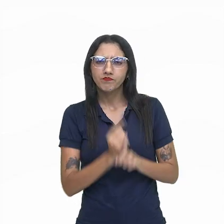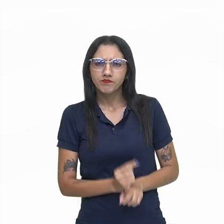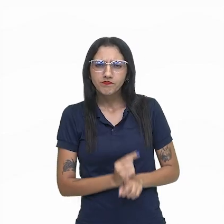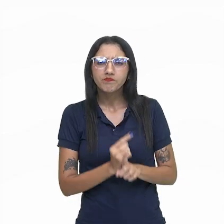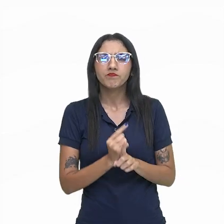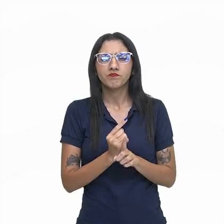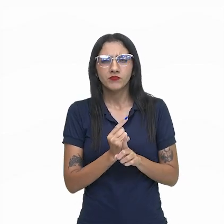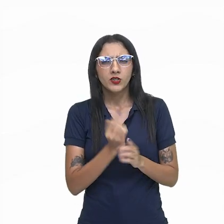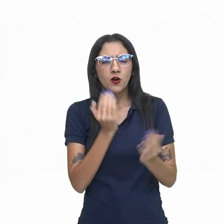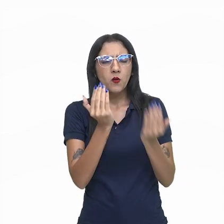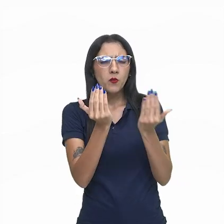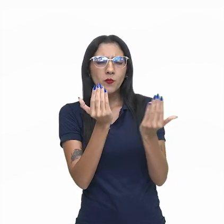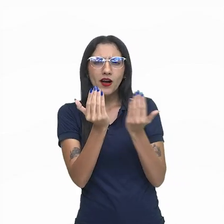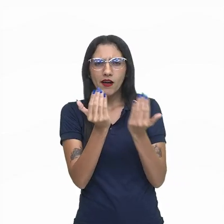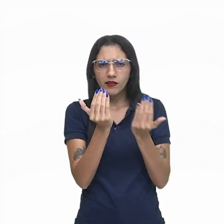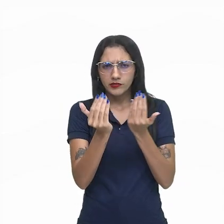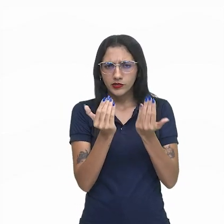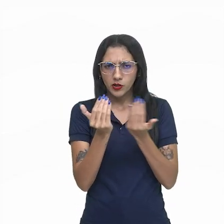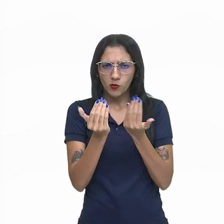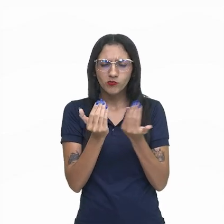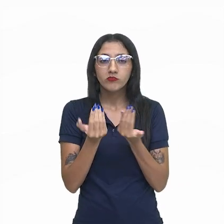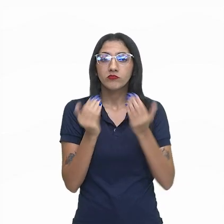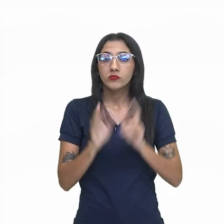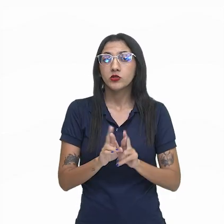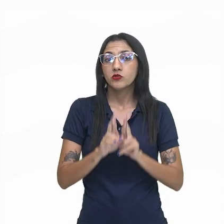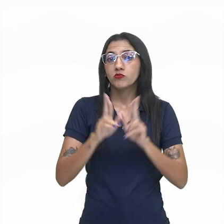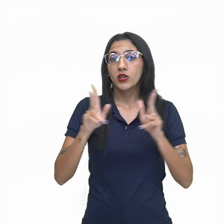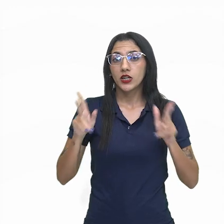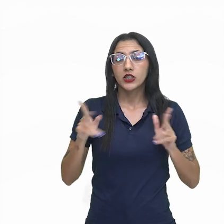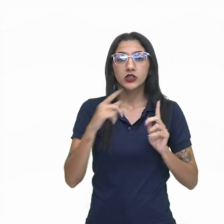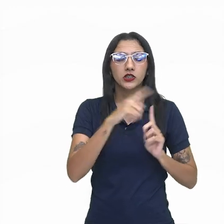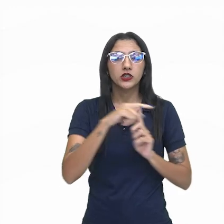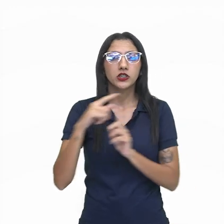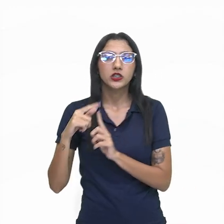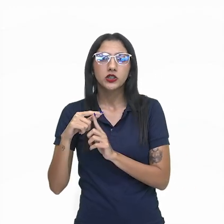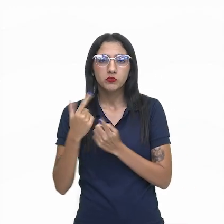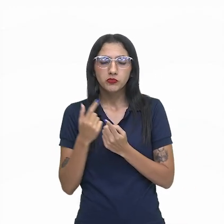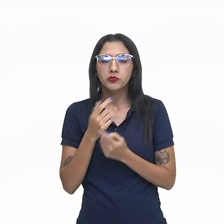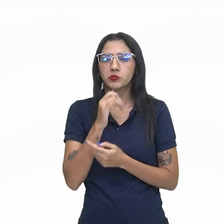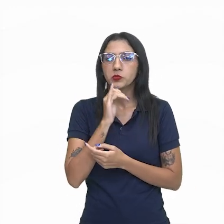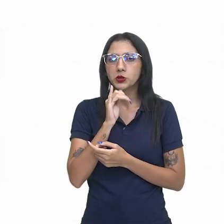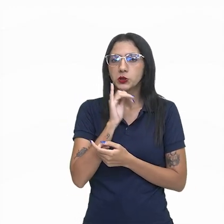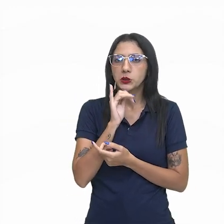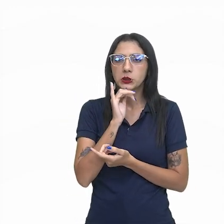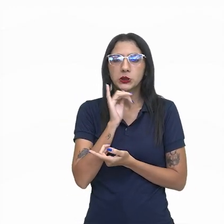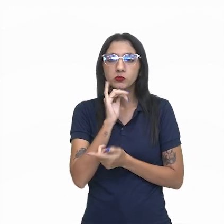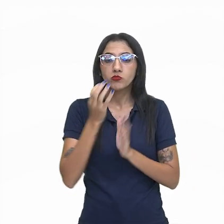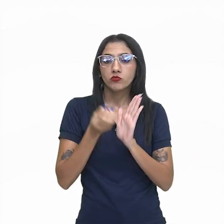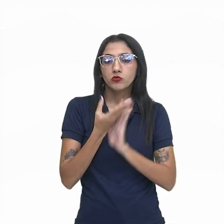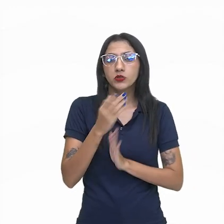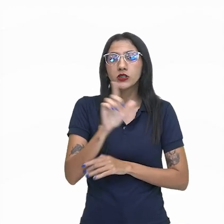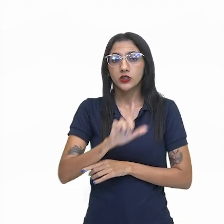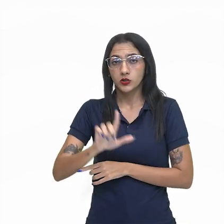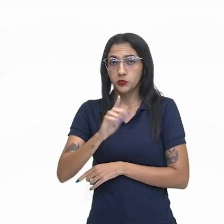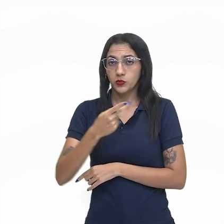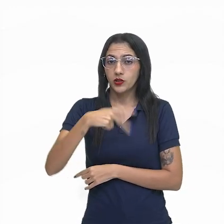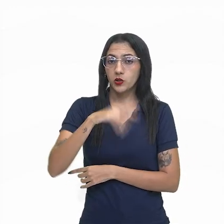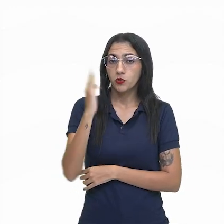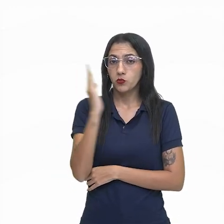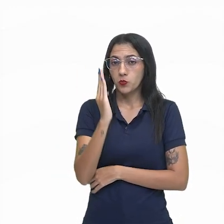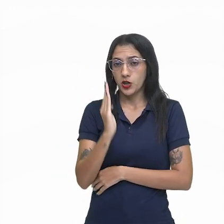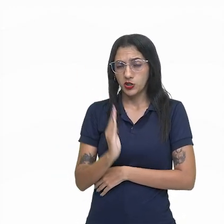identificação e assimilação de rupturas e permanências na constituição da literatura